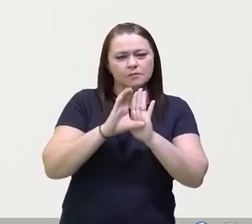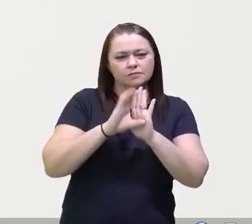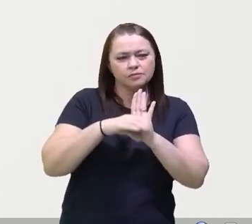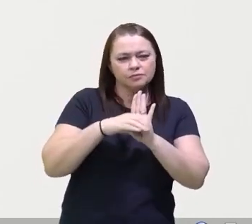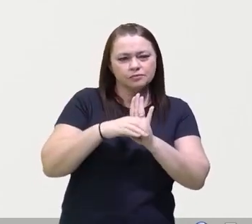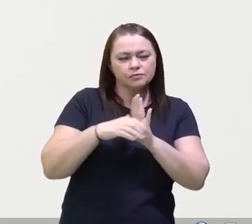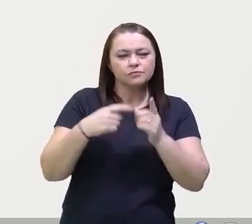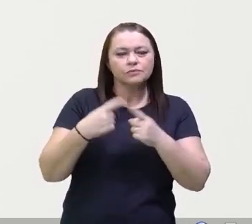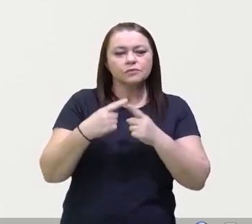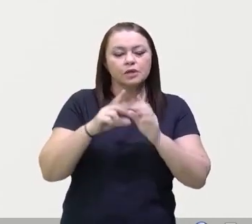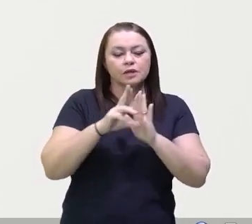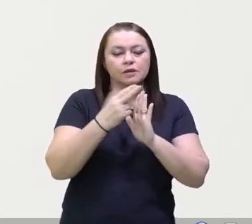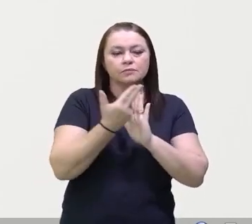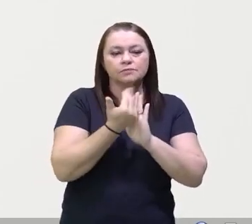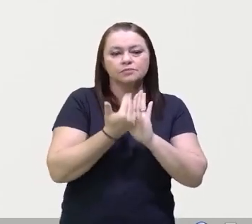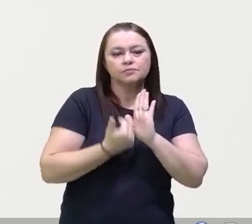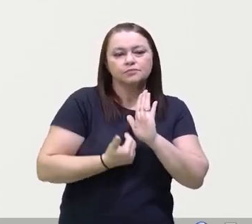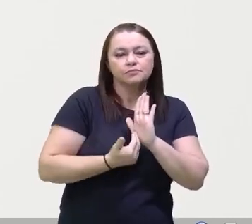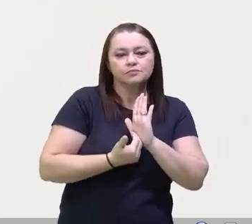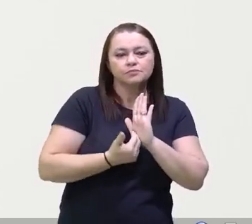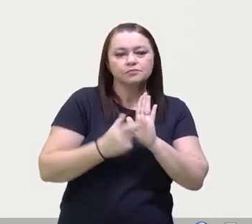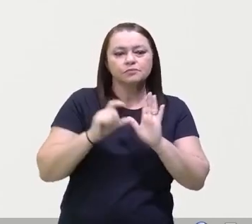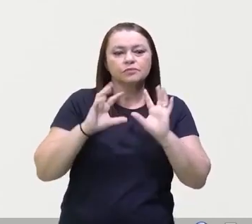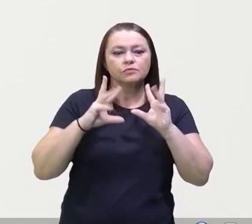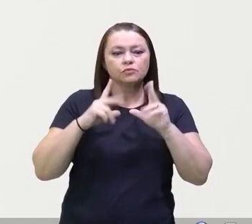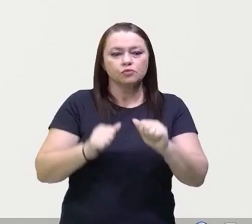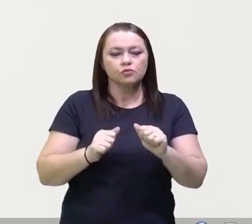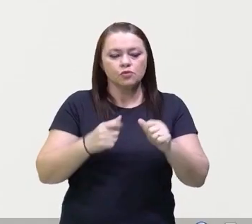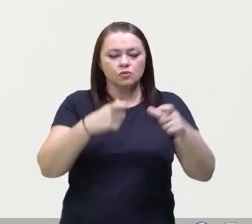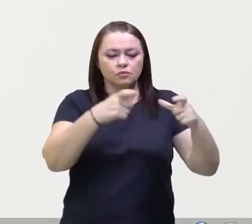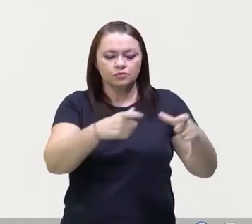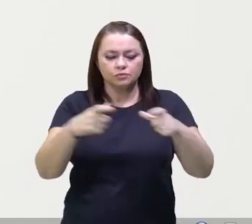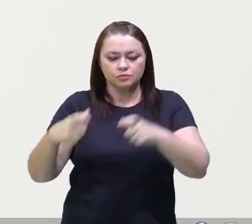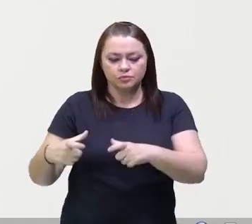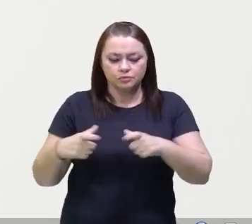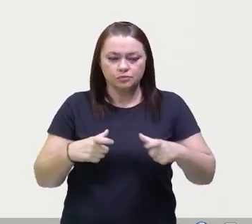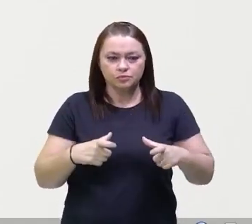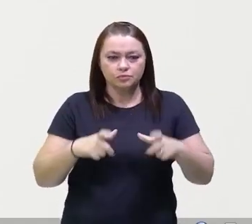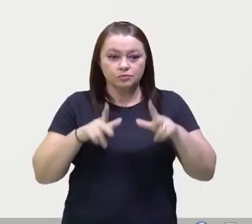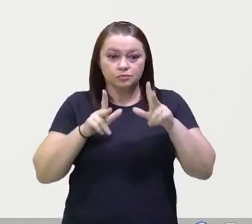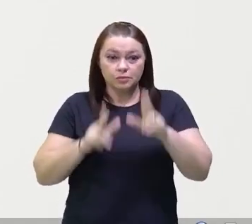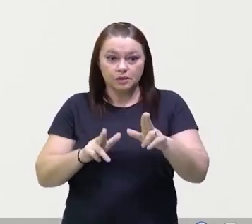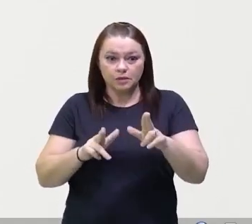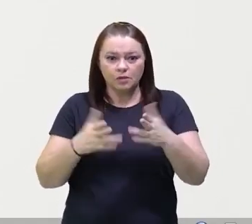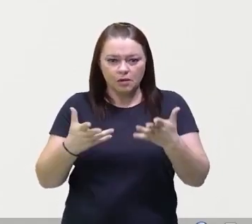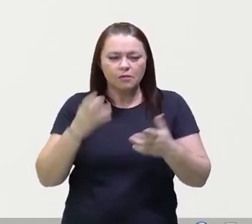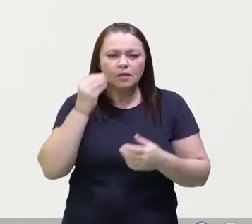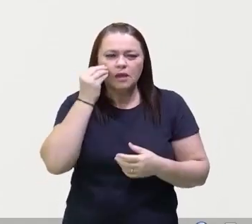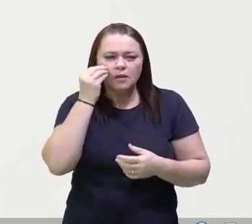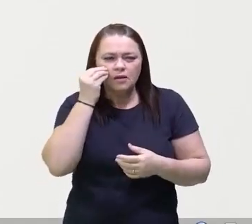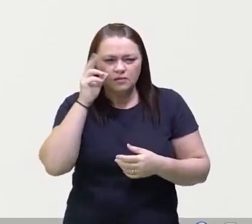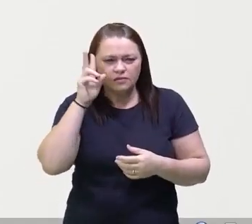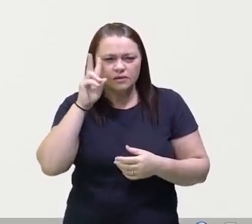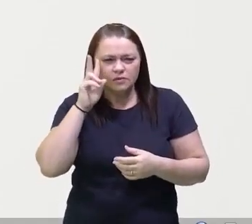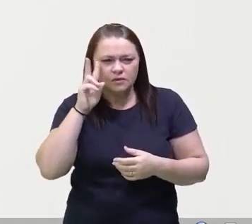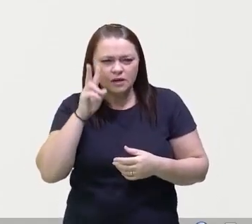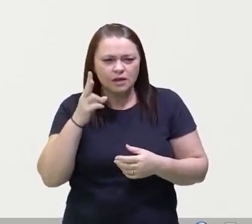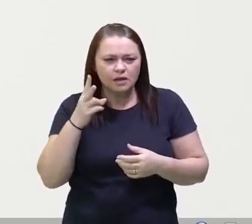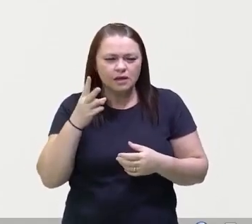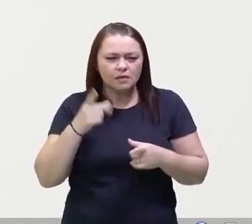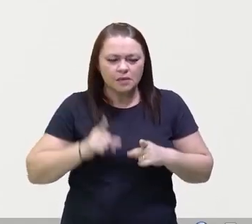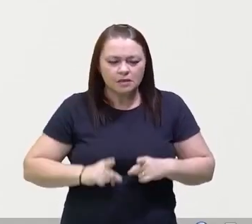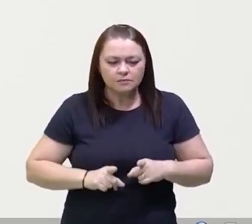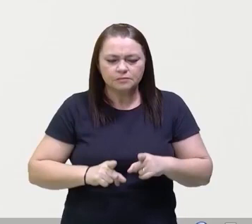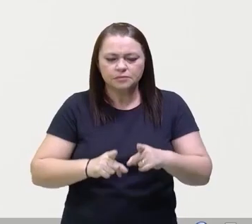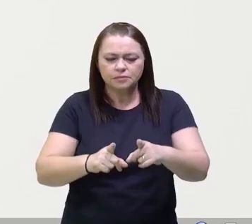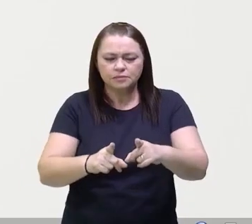figuras em que todos os pontos estão no mesmo plano. Na última aula nós vimos, o que é um plano, não é verdade? Vimos as retas